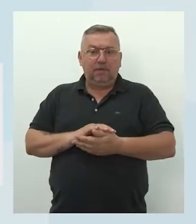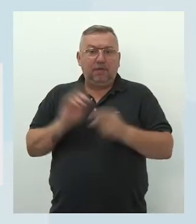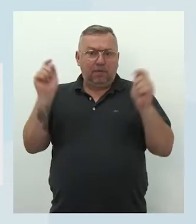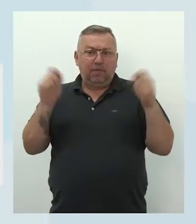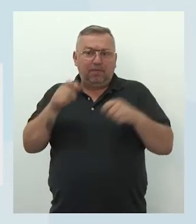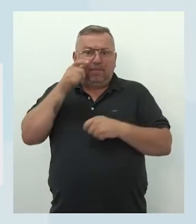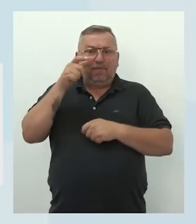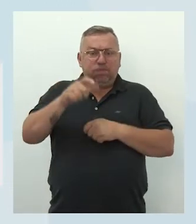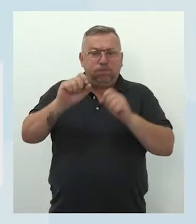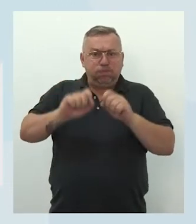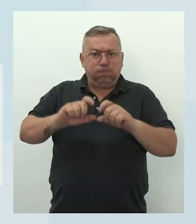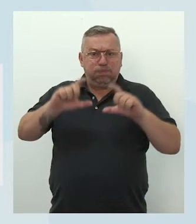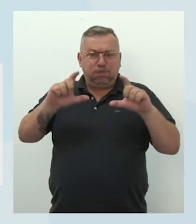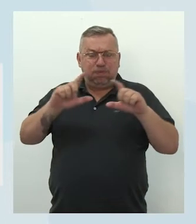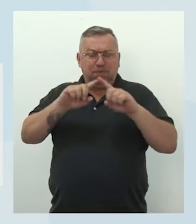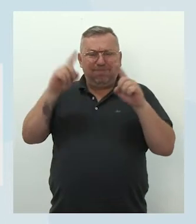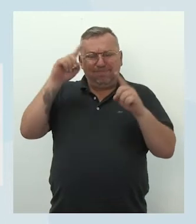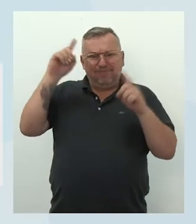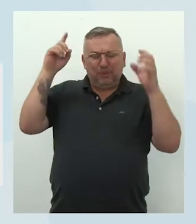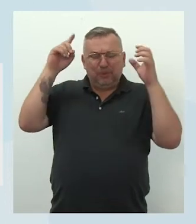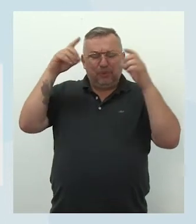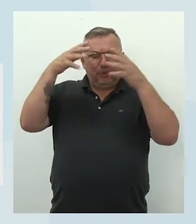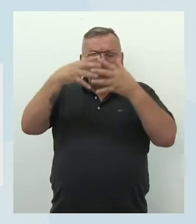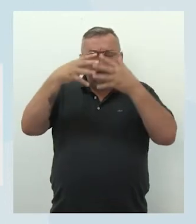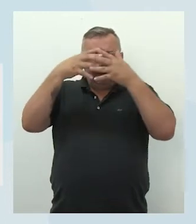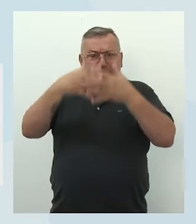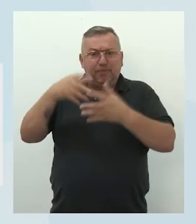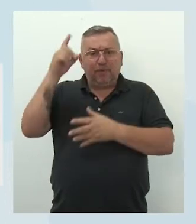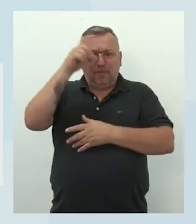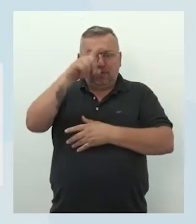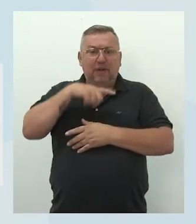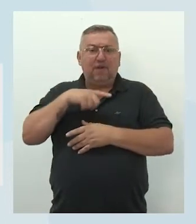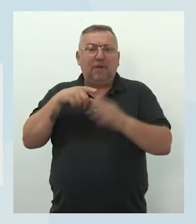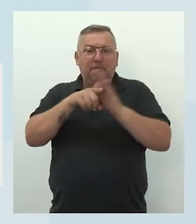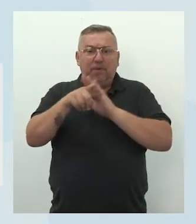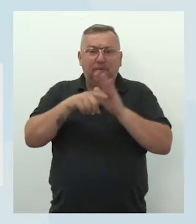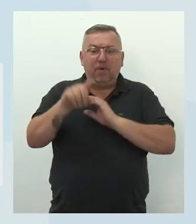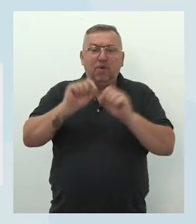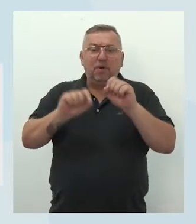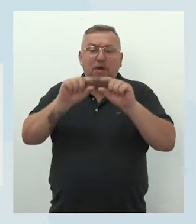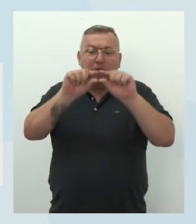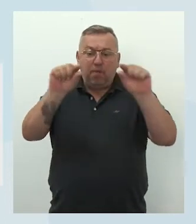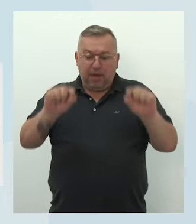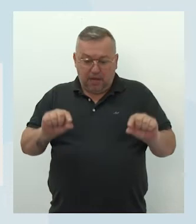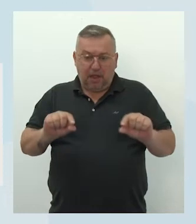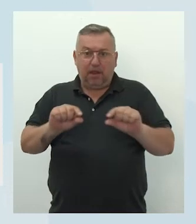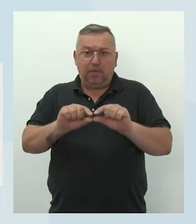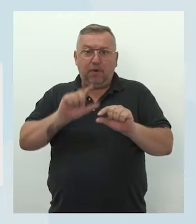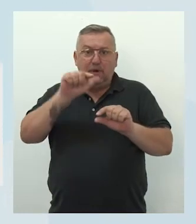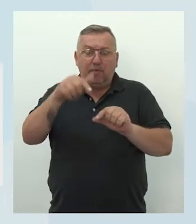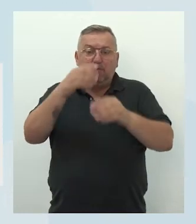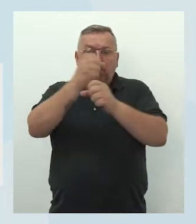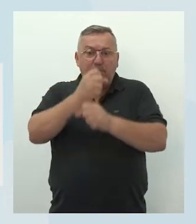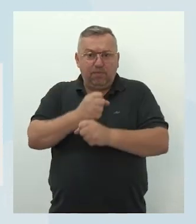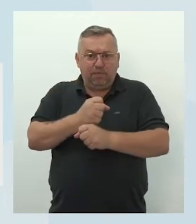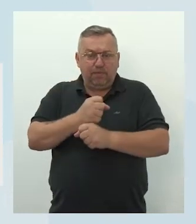um aumento da complexidade nas questões, que iniciam com a identificação do que é perímetro e, em seguida, o cálculo